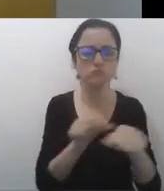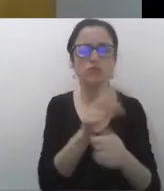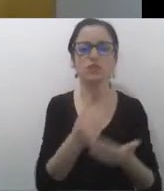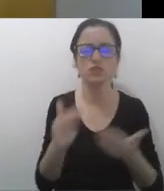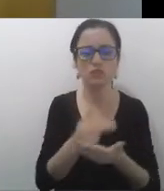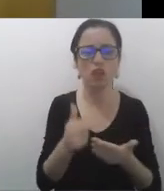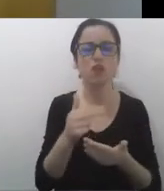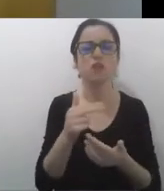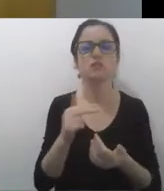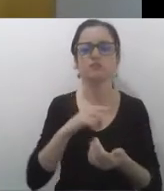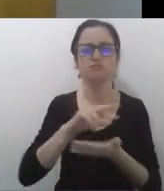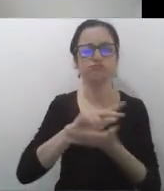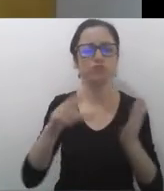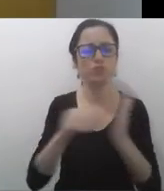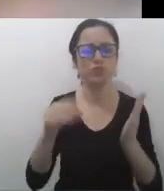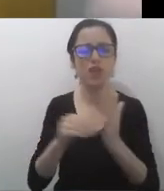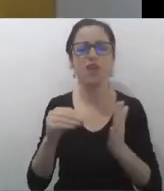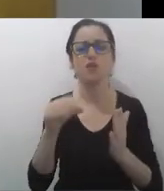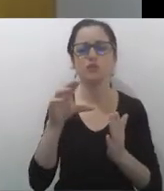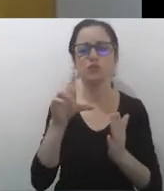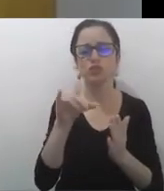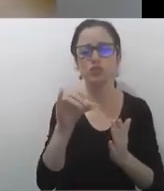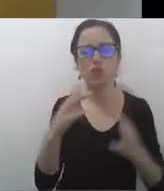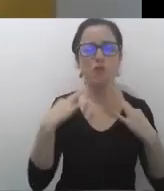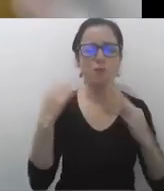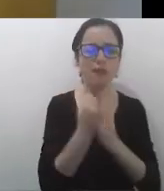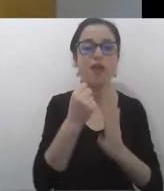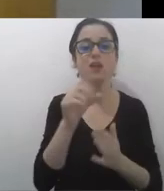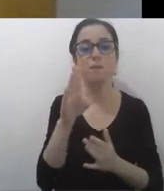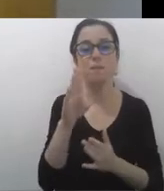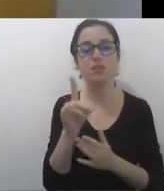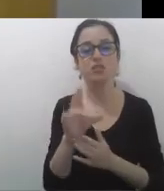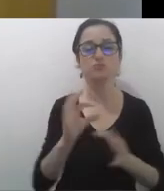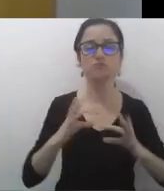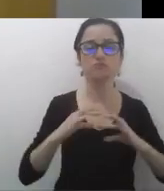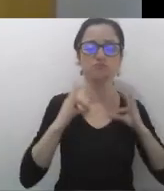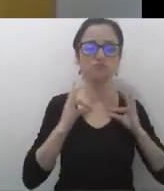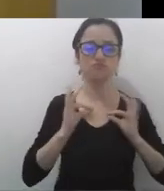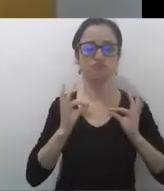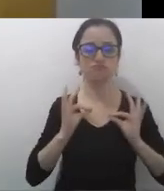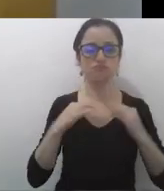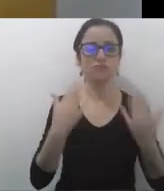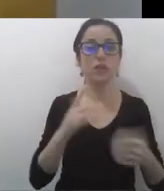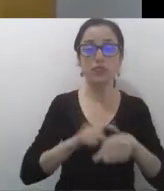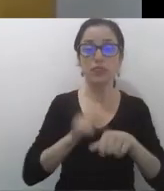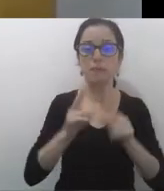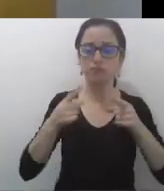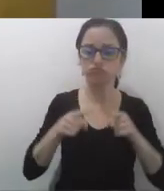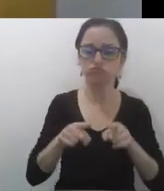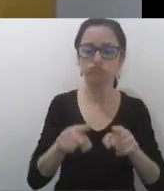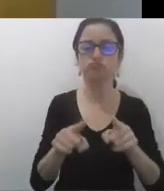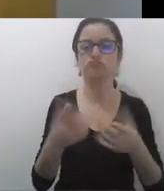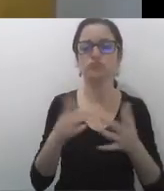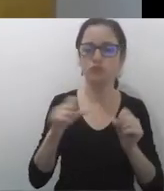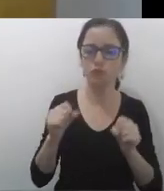etc., e as modelos da Dior, e o Bardi lá de smoking, etc. Então, você tem isso,